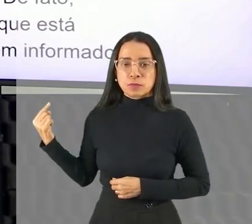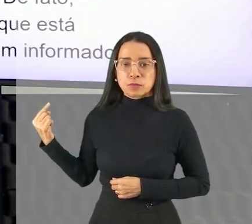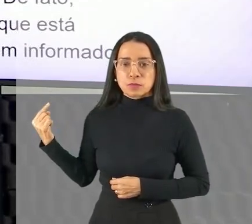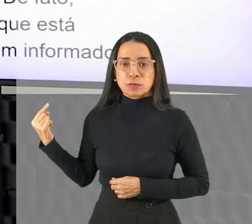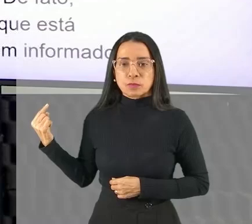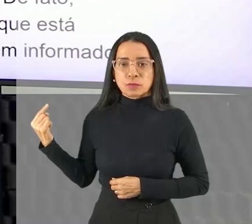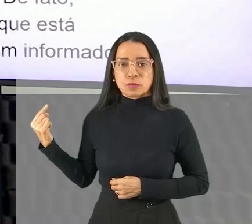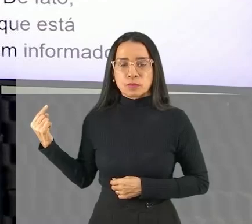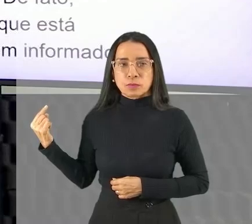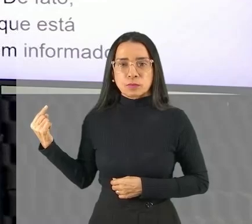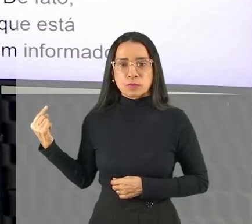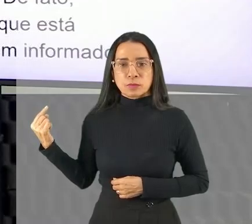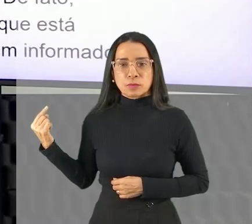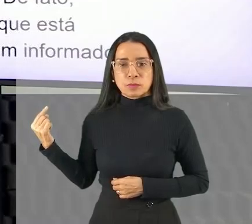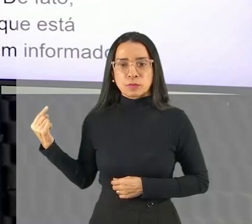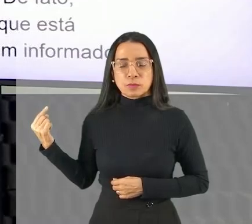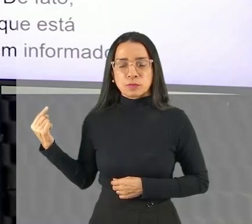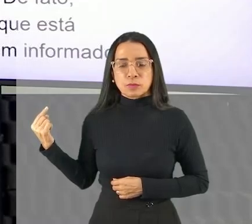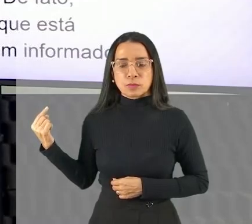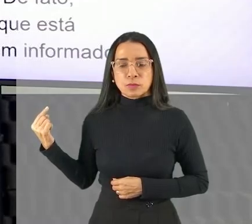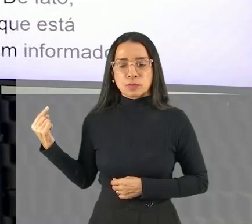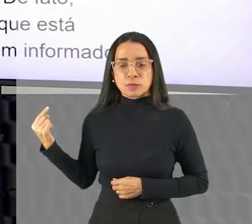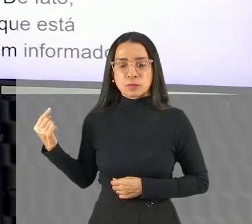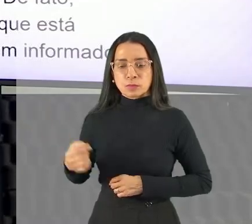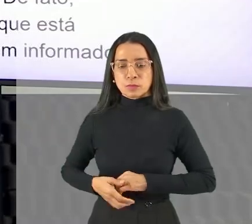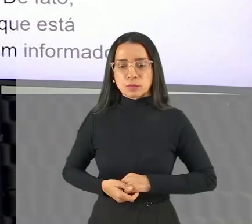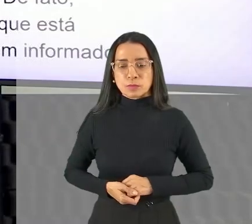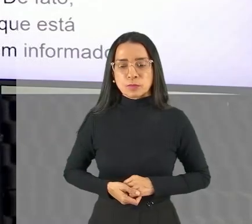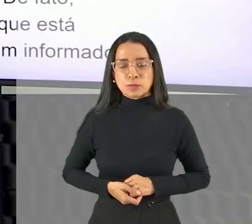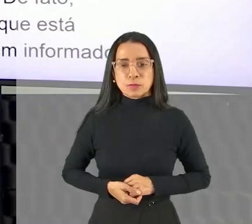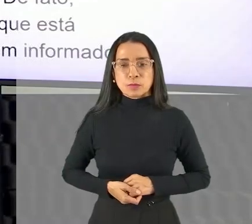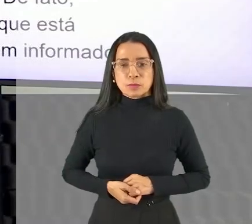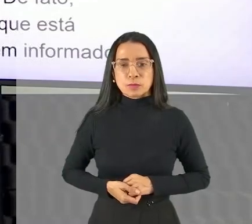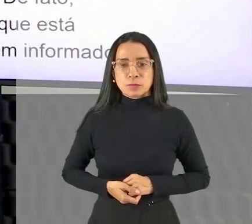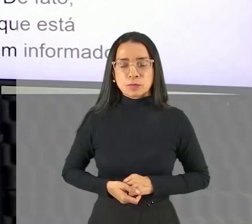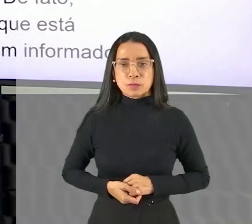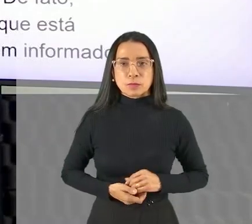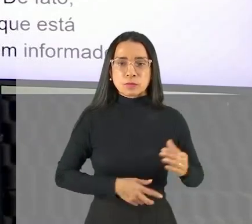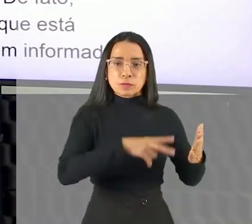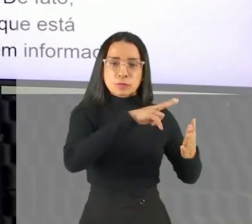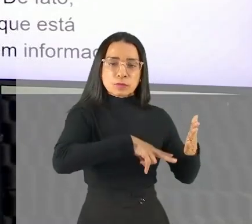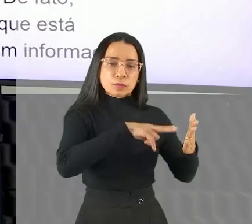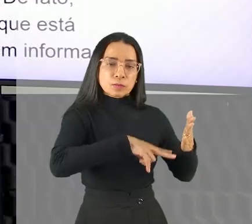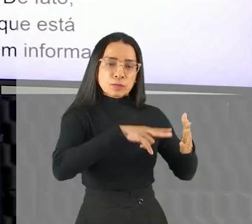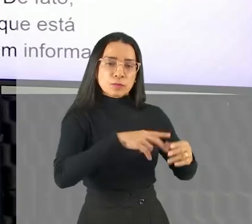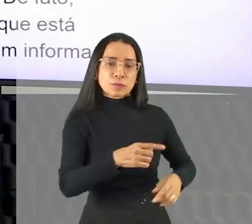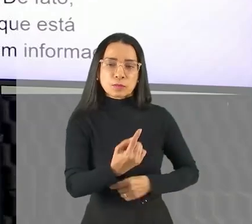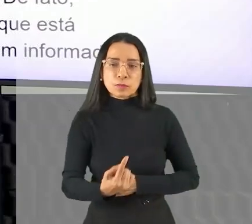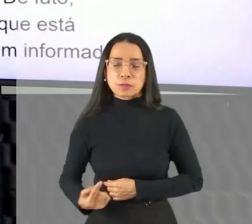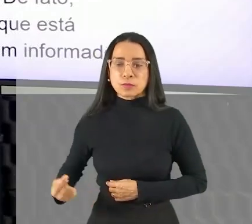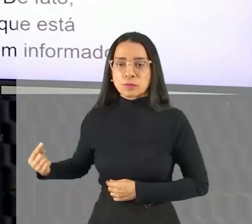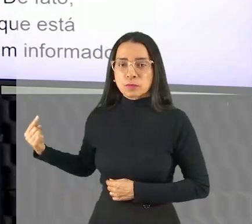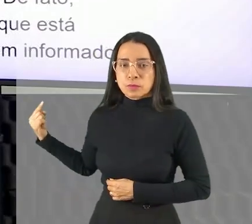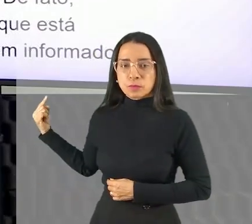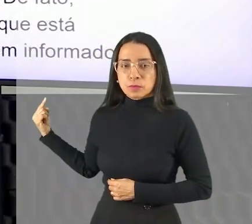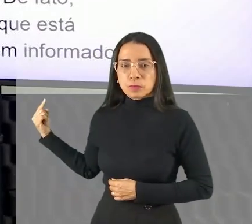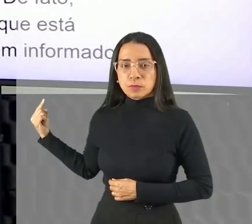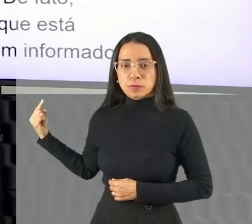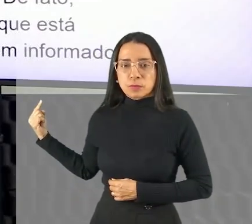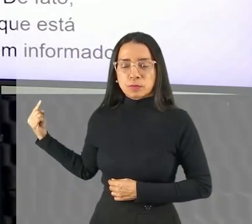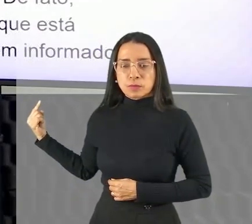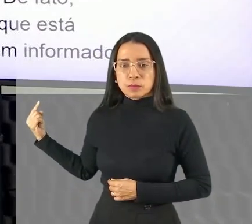é Reaprender a ler notícias. Não dá mais para ler um jornal, revista ou assistir